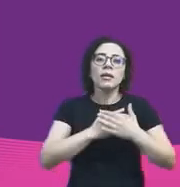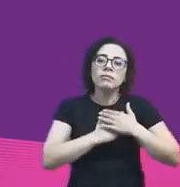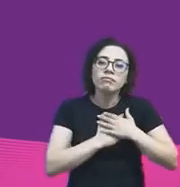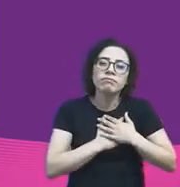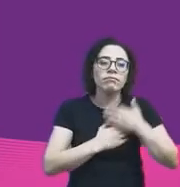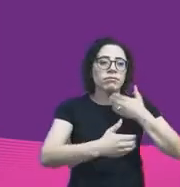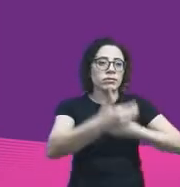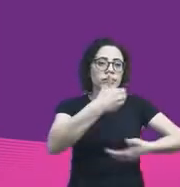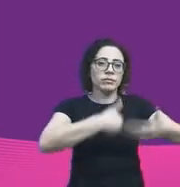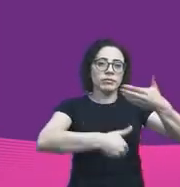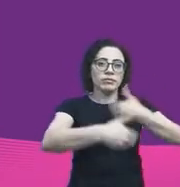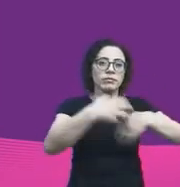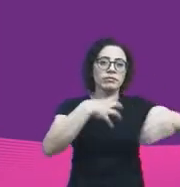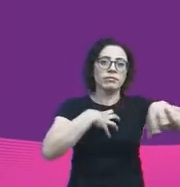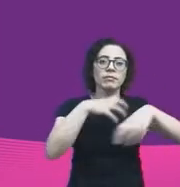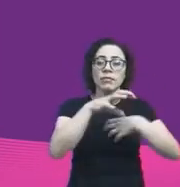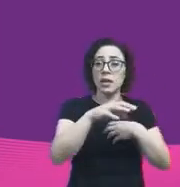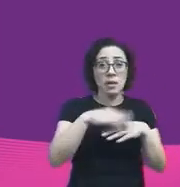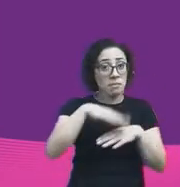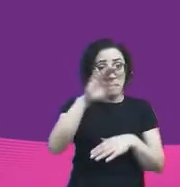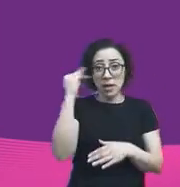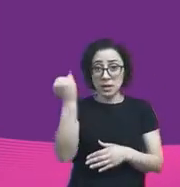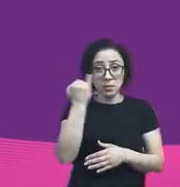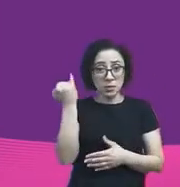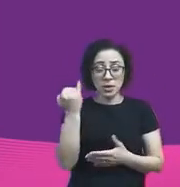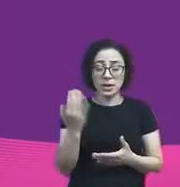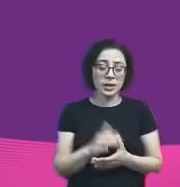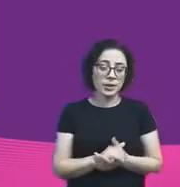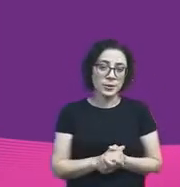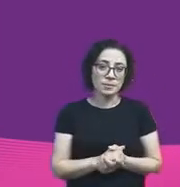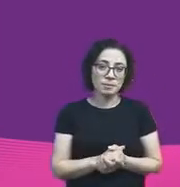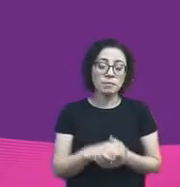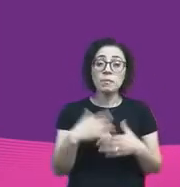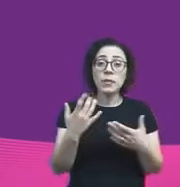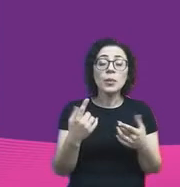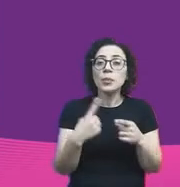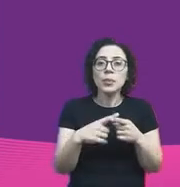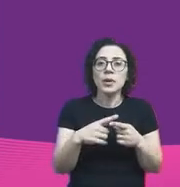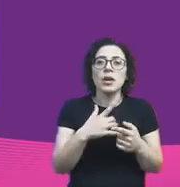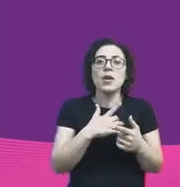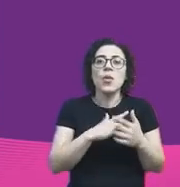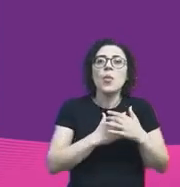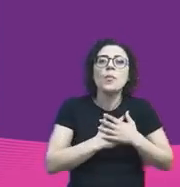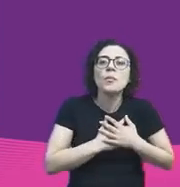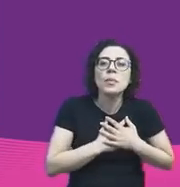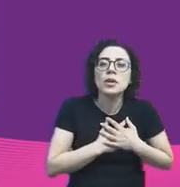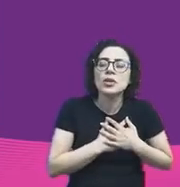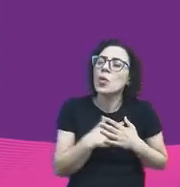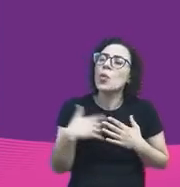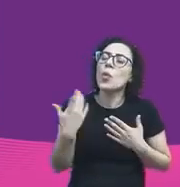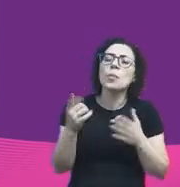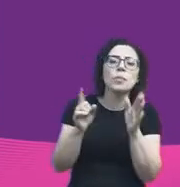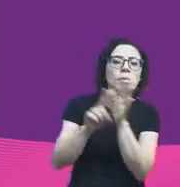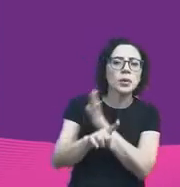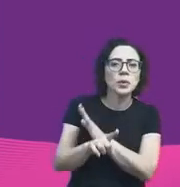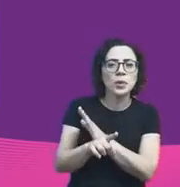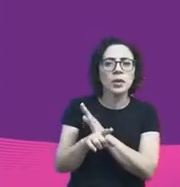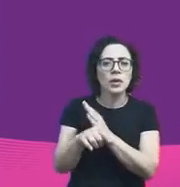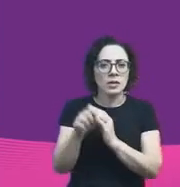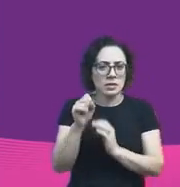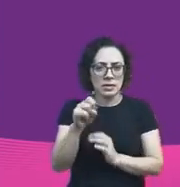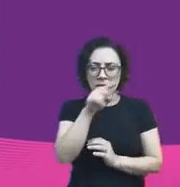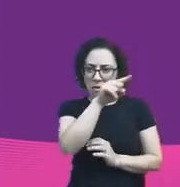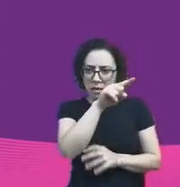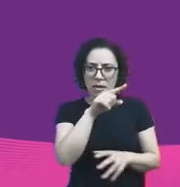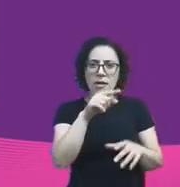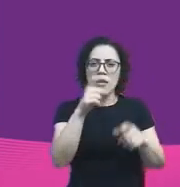que o treinamento e onde os pacientes são formados. A compaixão importa mais do que se o médico é bem formado, de